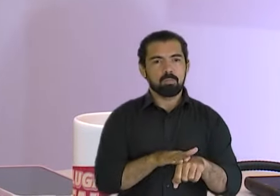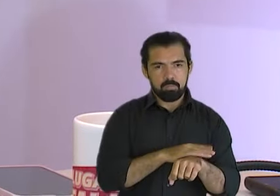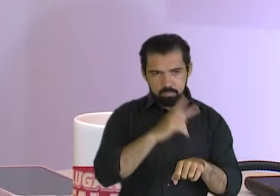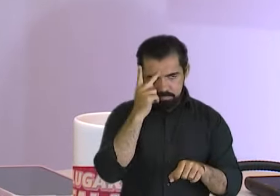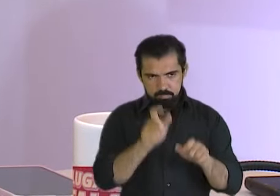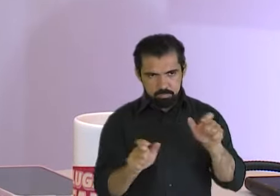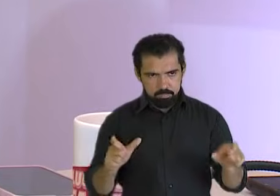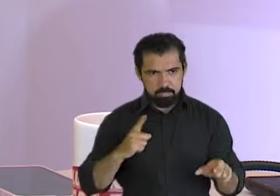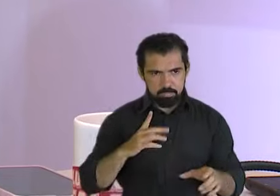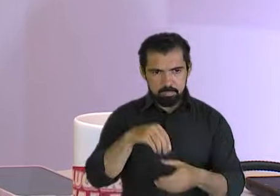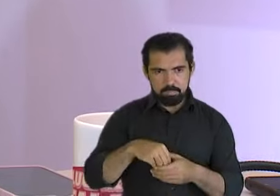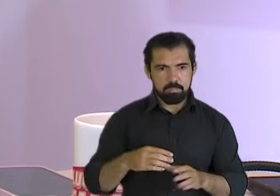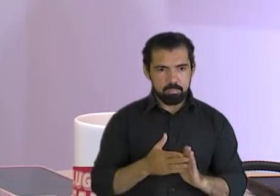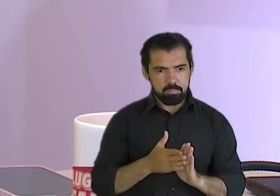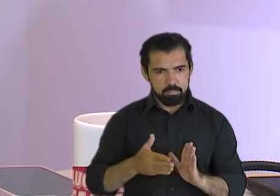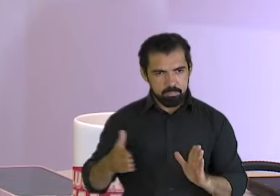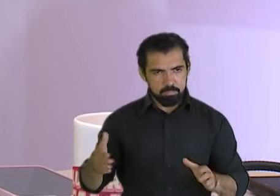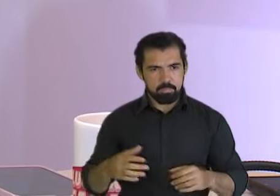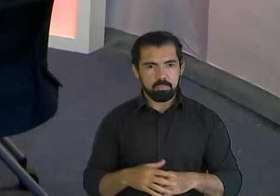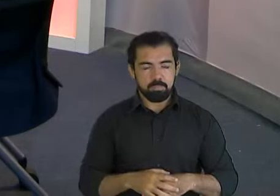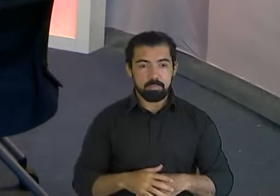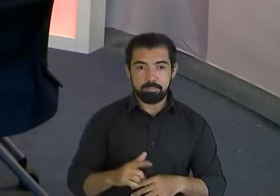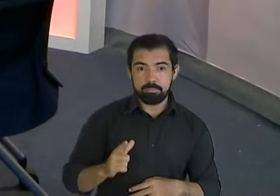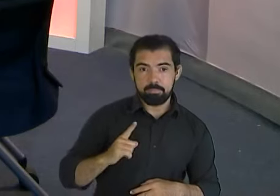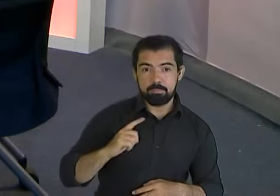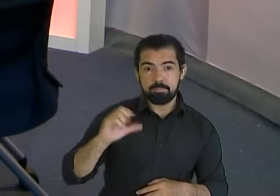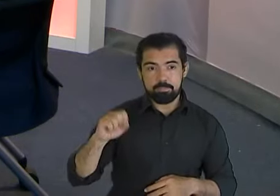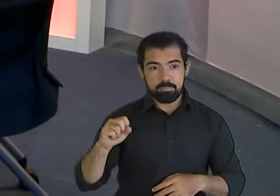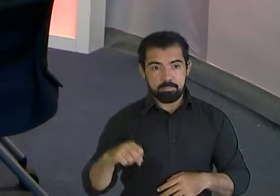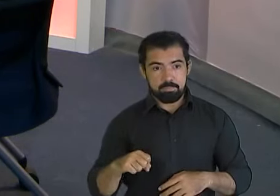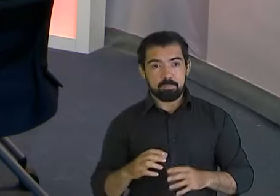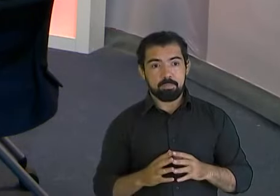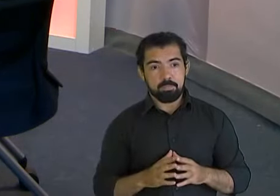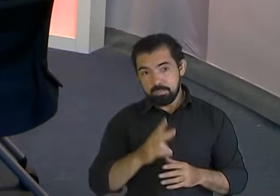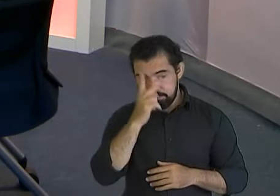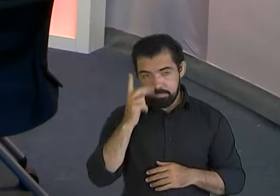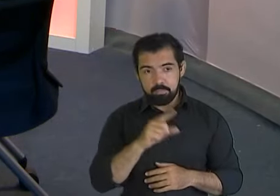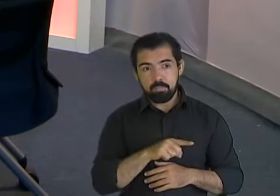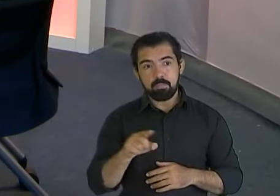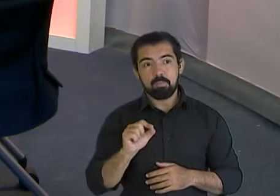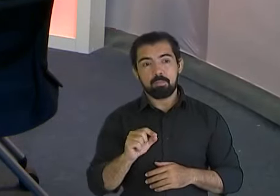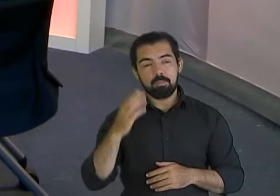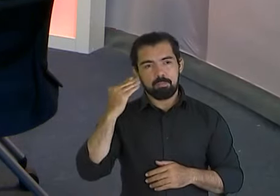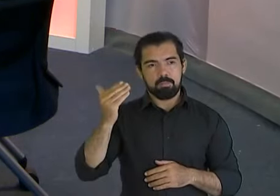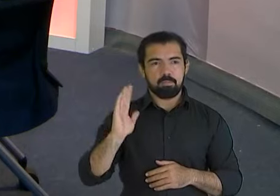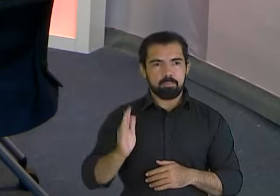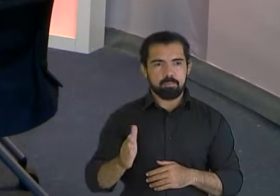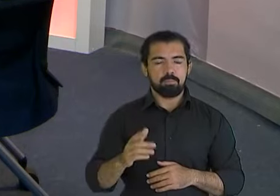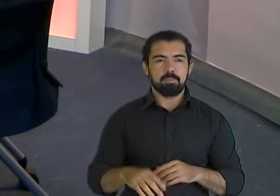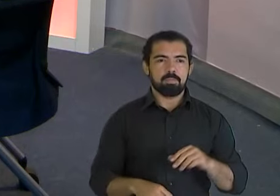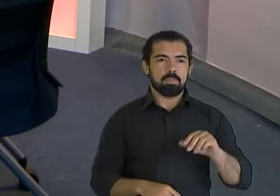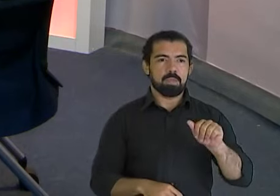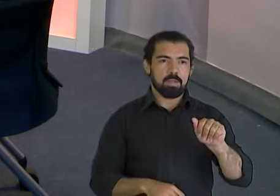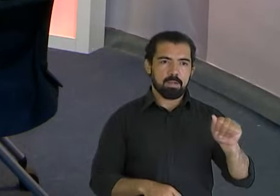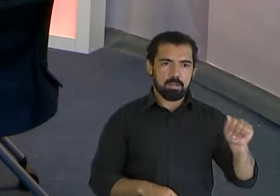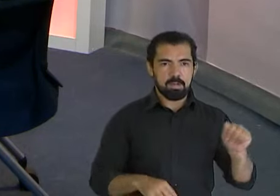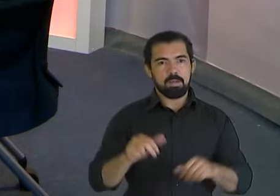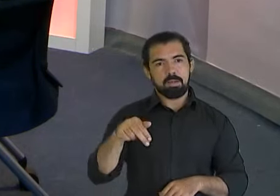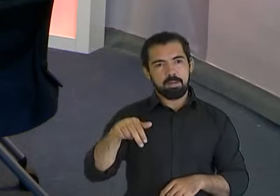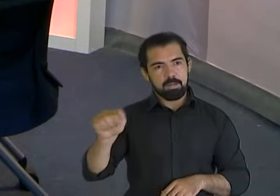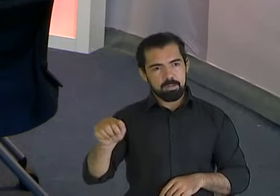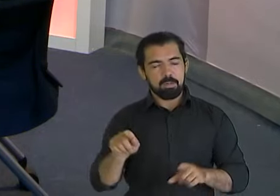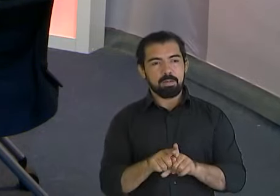estão nesse processo também? Tem os grupos das pessoas dependentes, né, que é o até conhecido, né, o AA, o NA, né, e quando a gente fala do